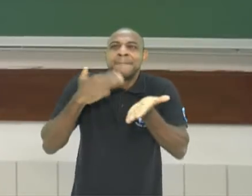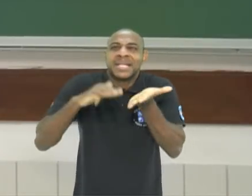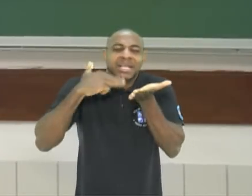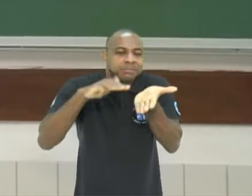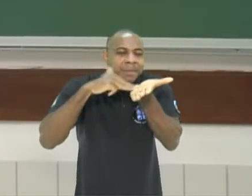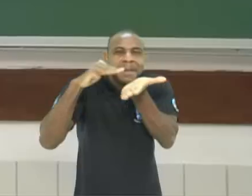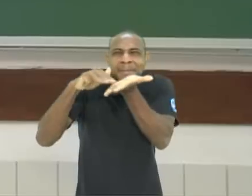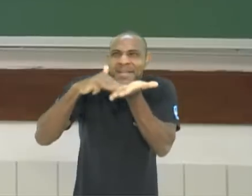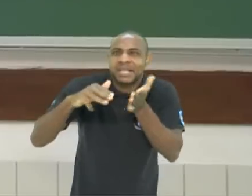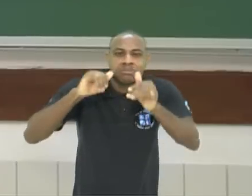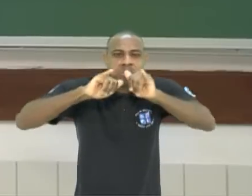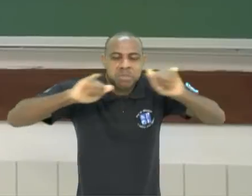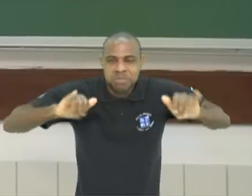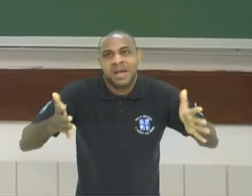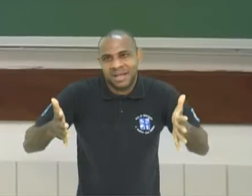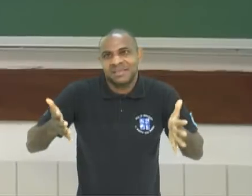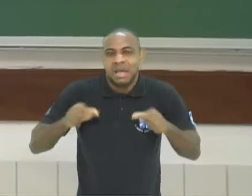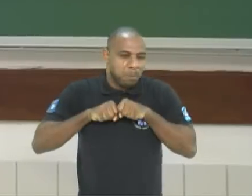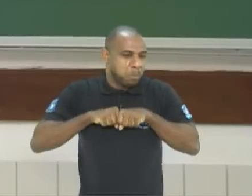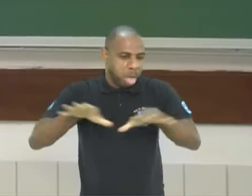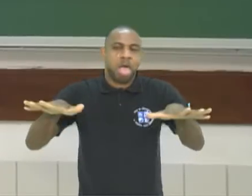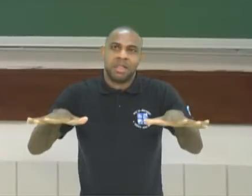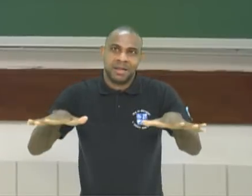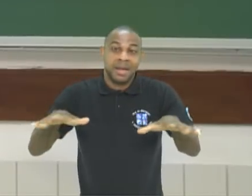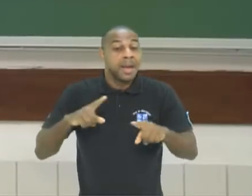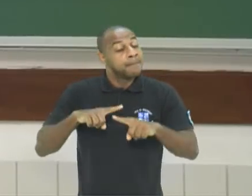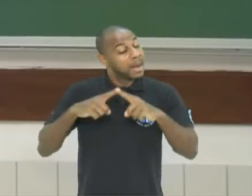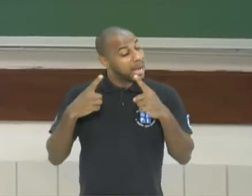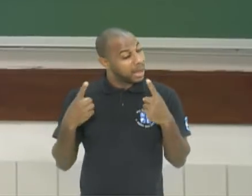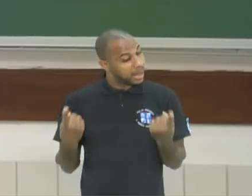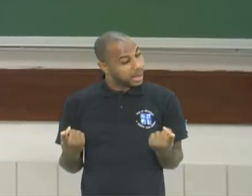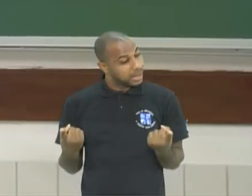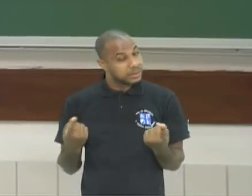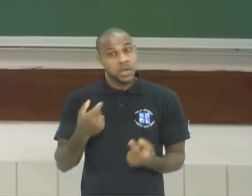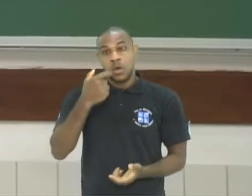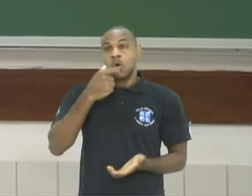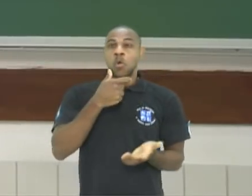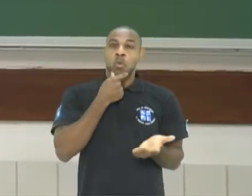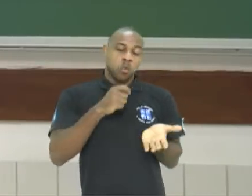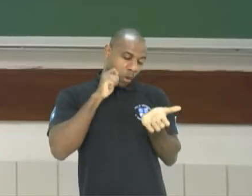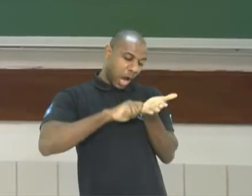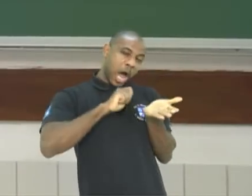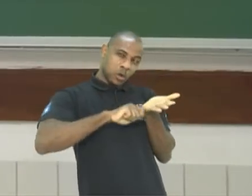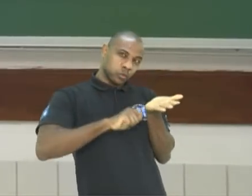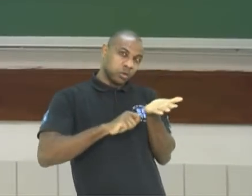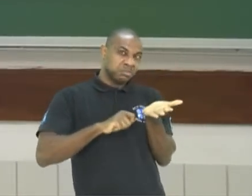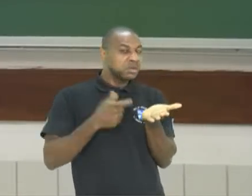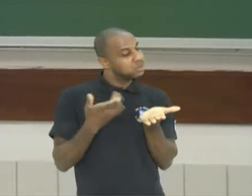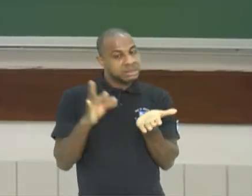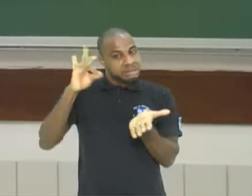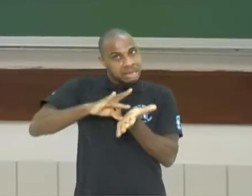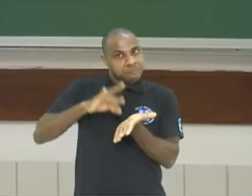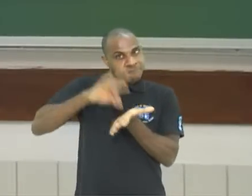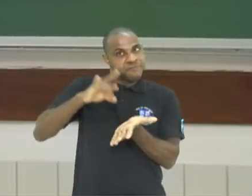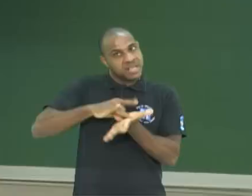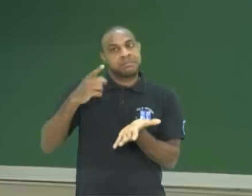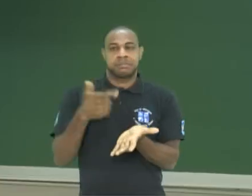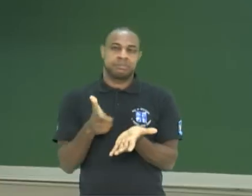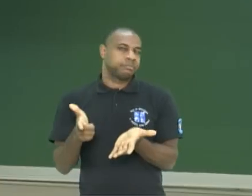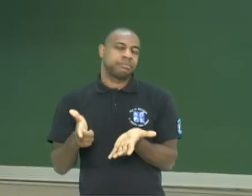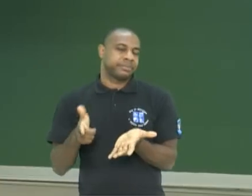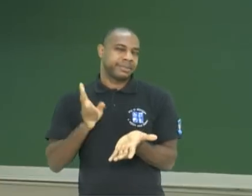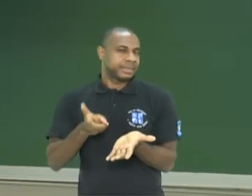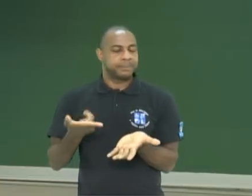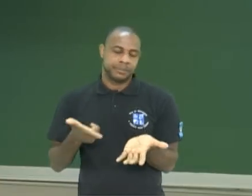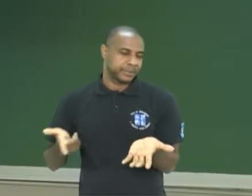espalhadas, isso é um fato. Mas, para o autor, nem sempre elas são verdadeiras. Depois,